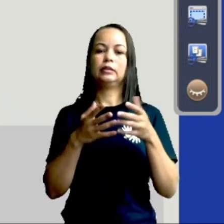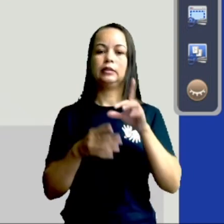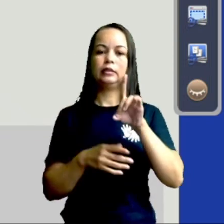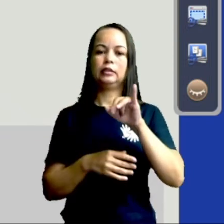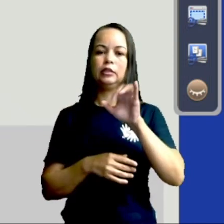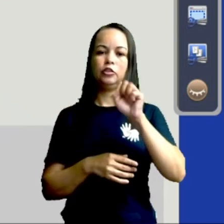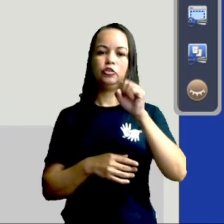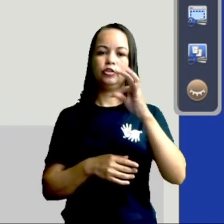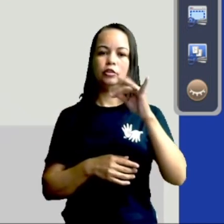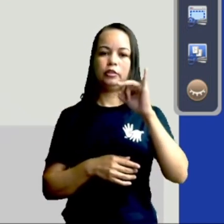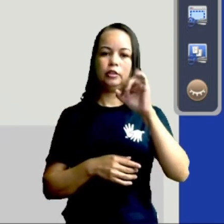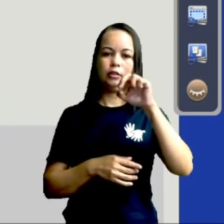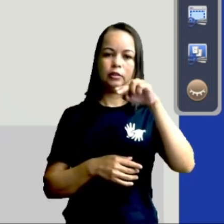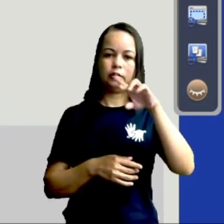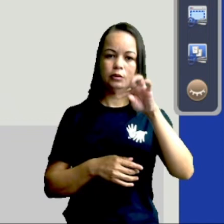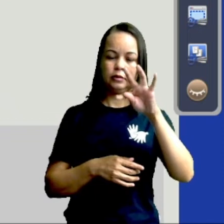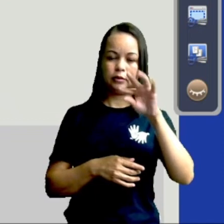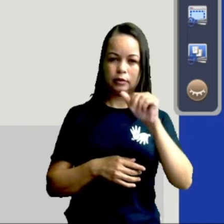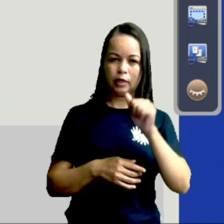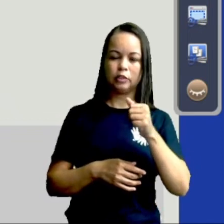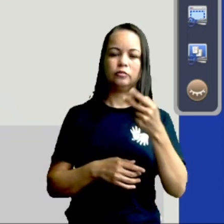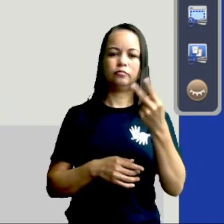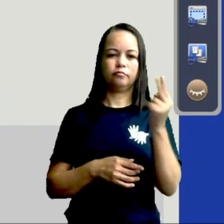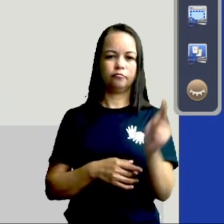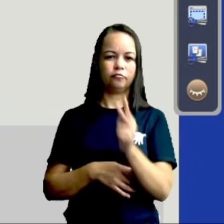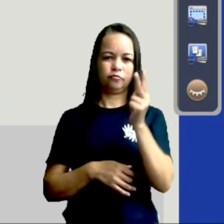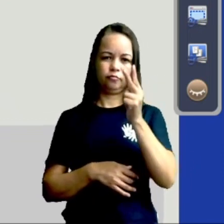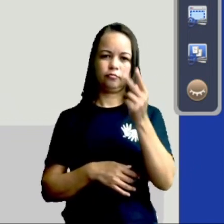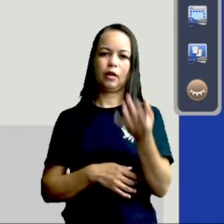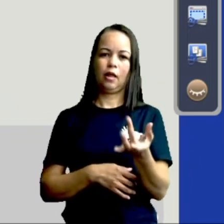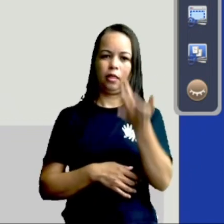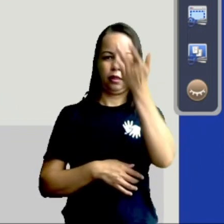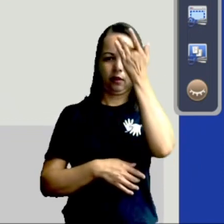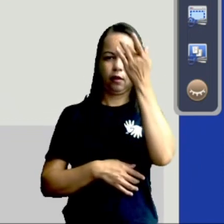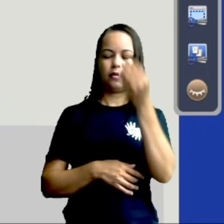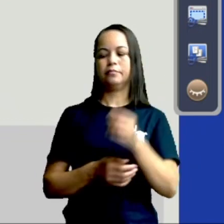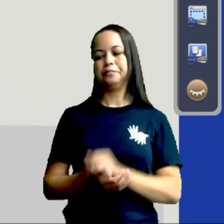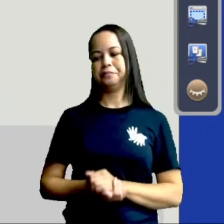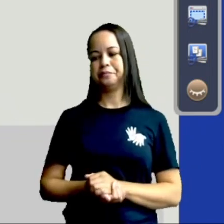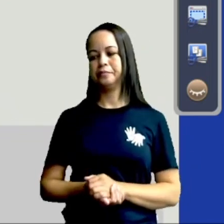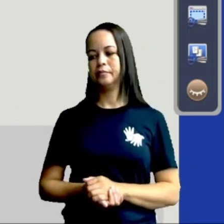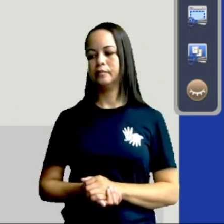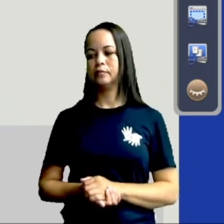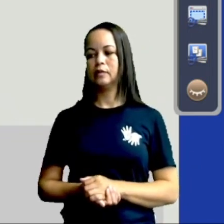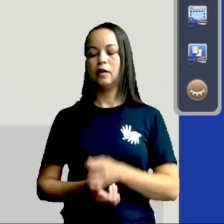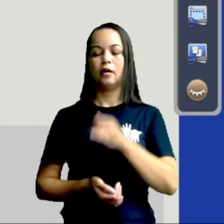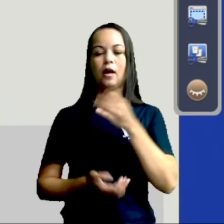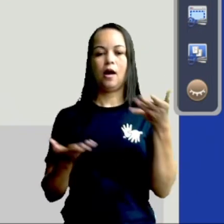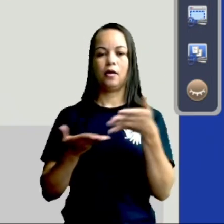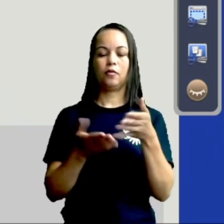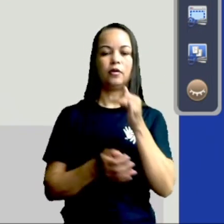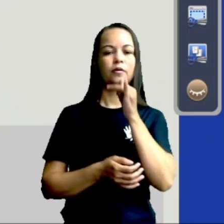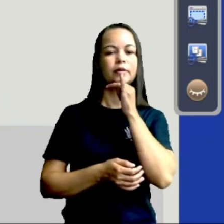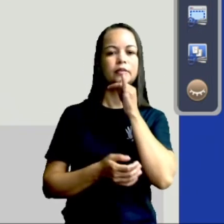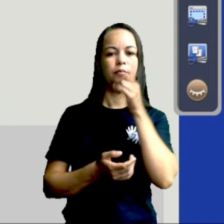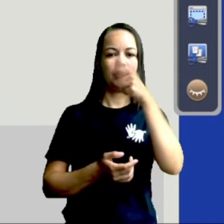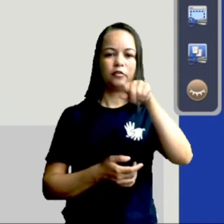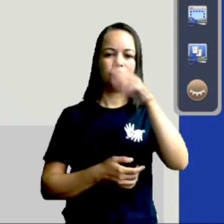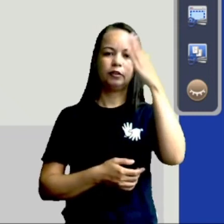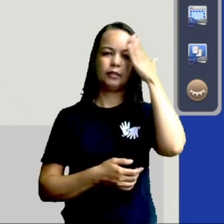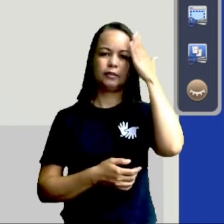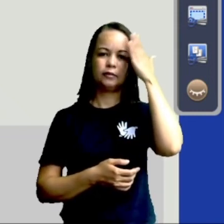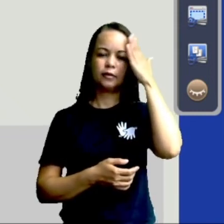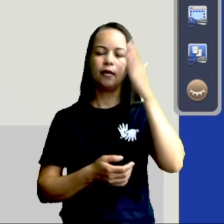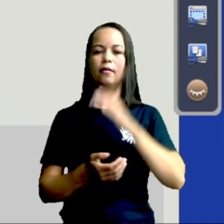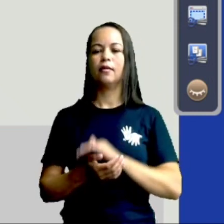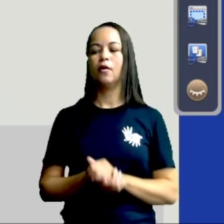distintas. Vai ter dois valores, tá bom? Então, essa fórmula tem que memorizar. Bora ver um exemplo aqui para vocês compreenderem